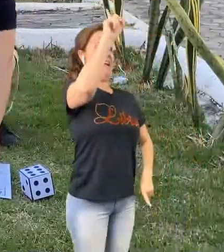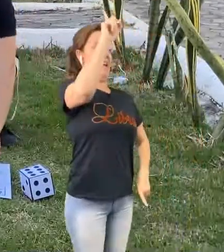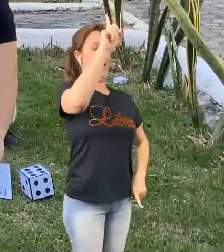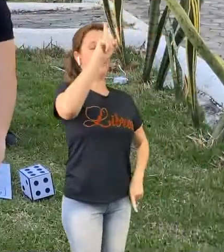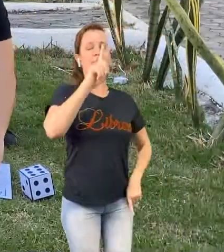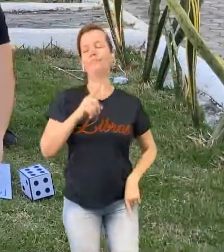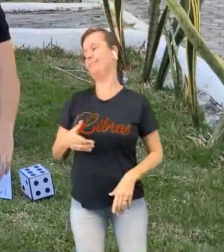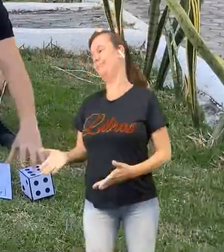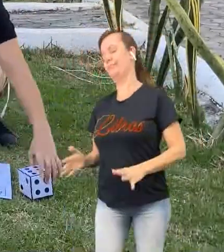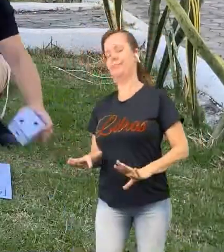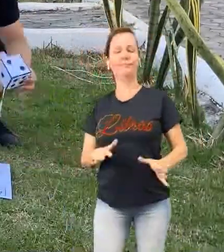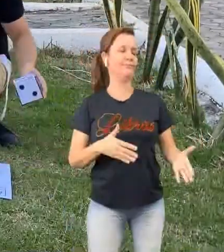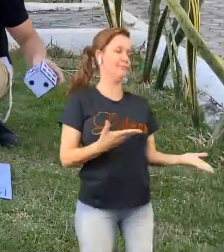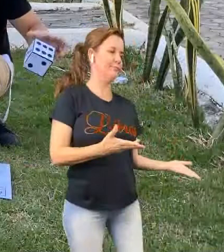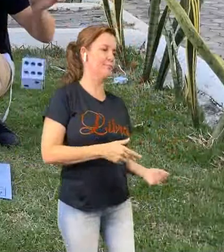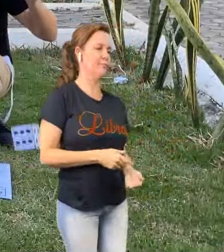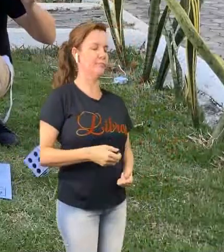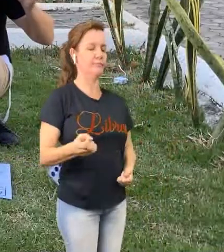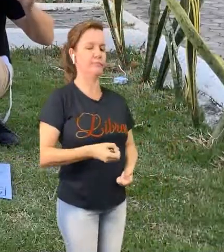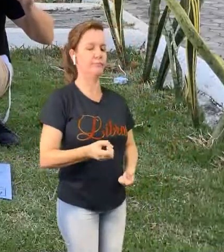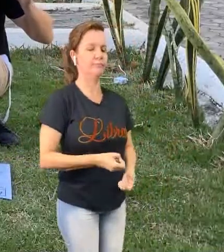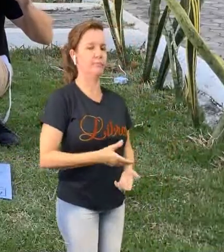Ah, eu. Ah.